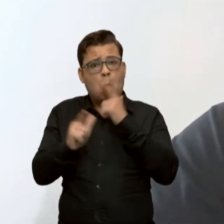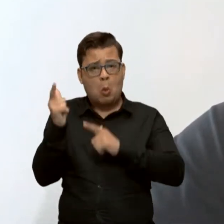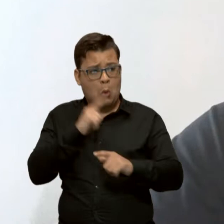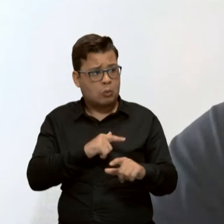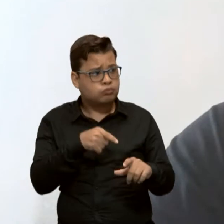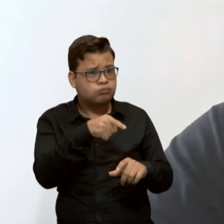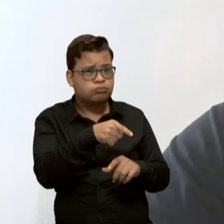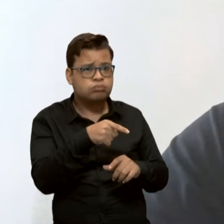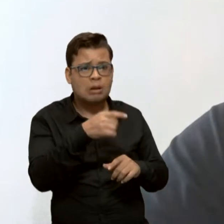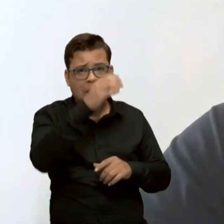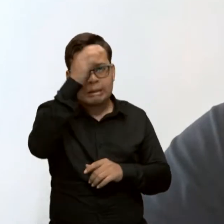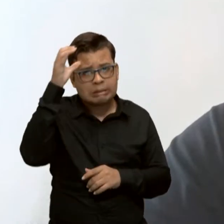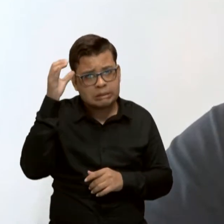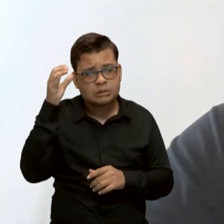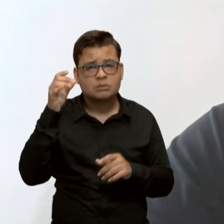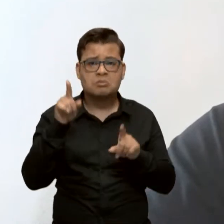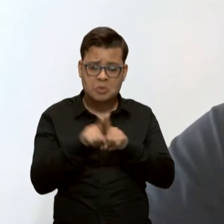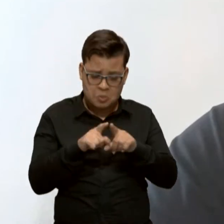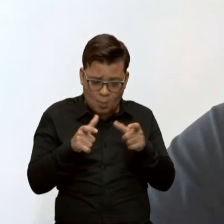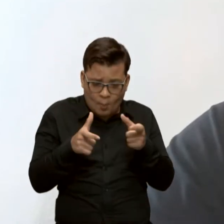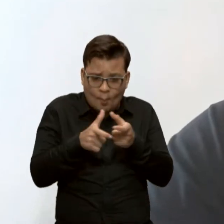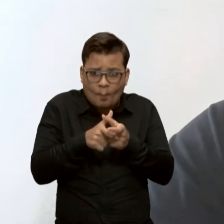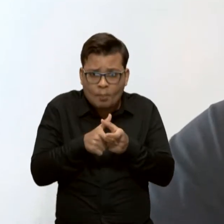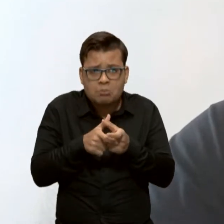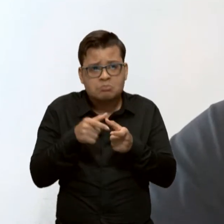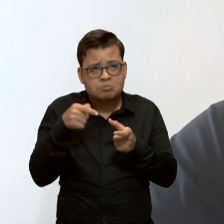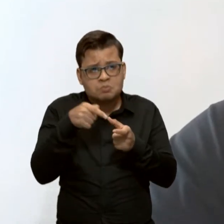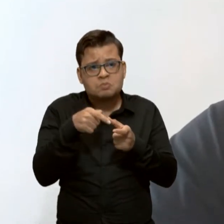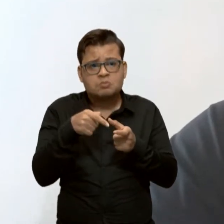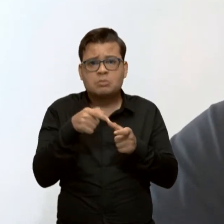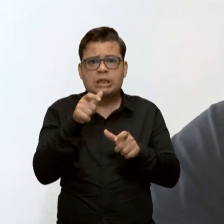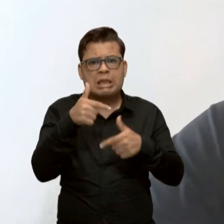equipe. Isso é uma grande ruptura,